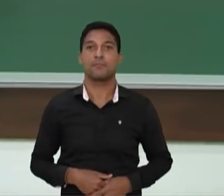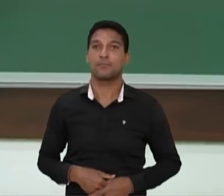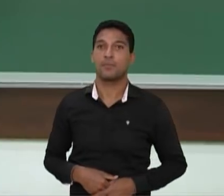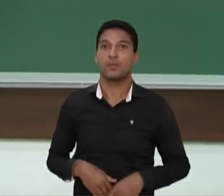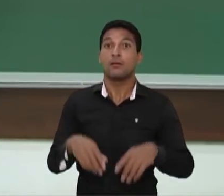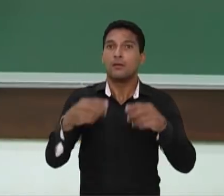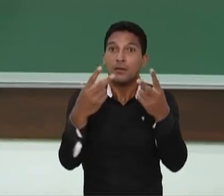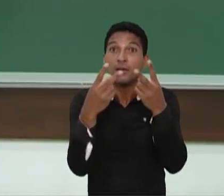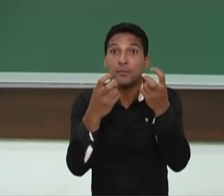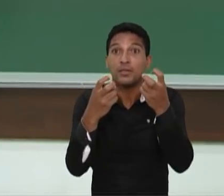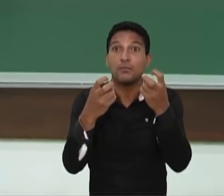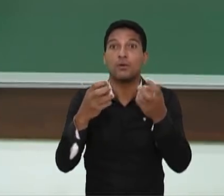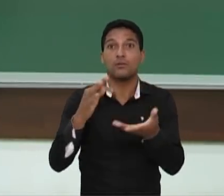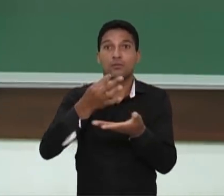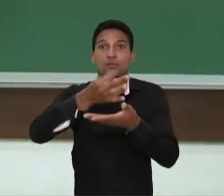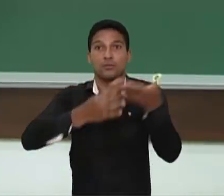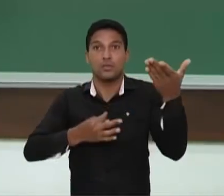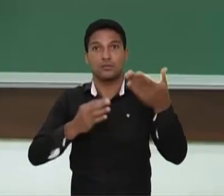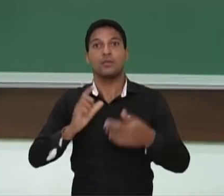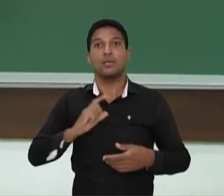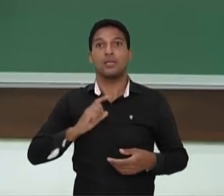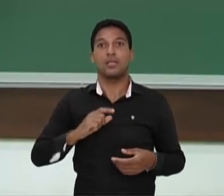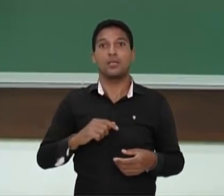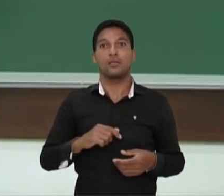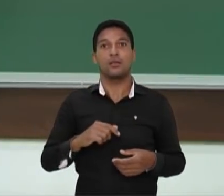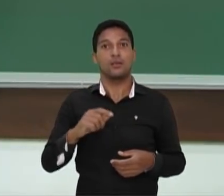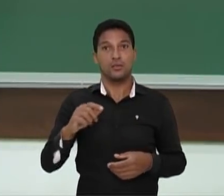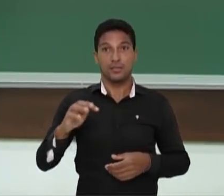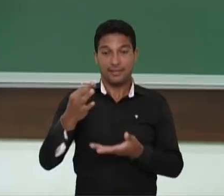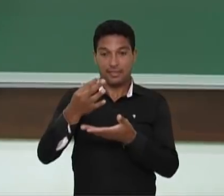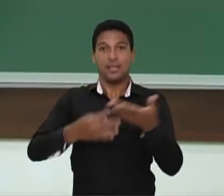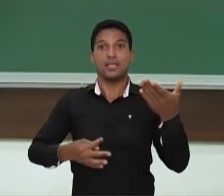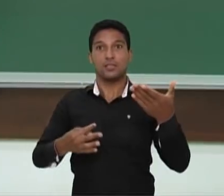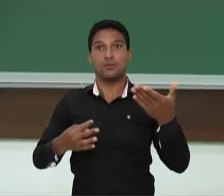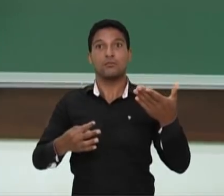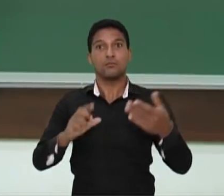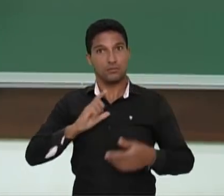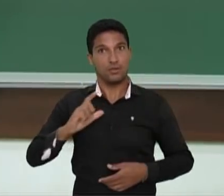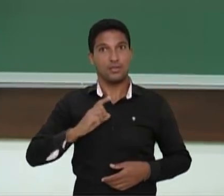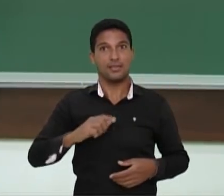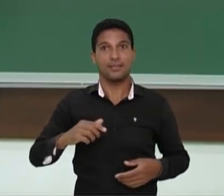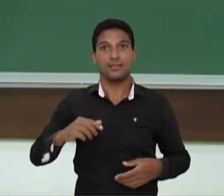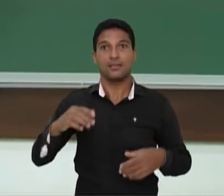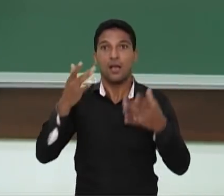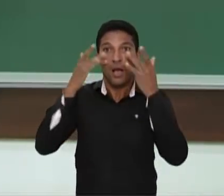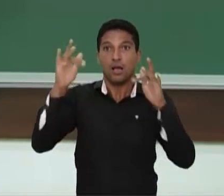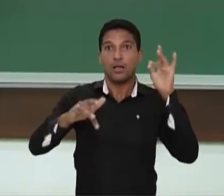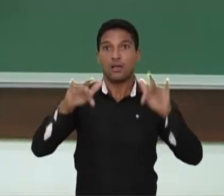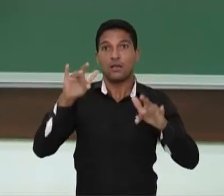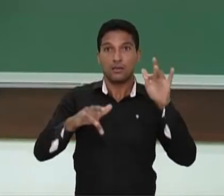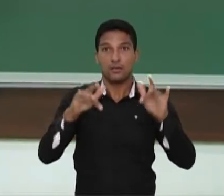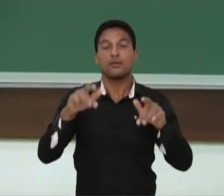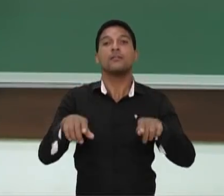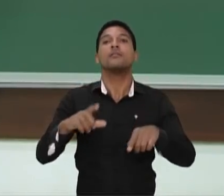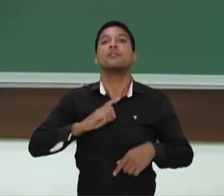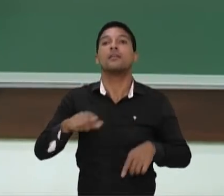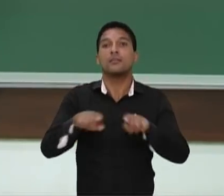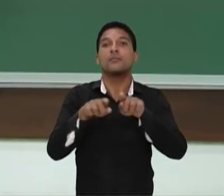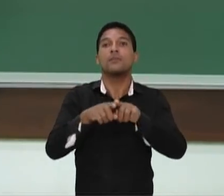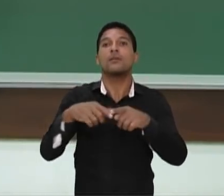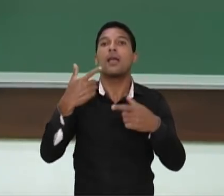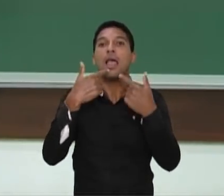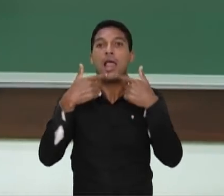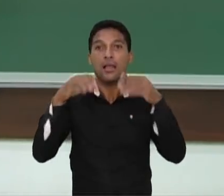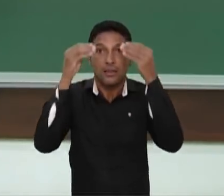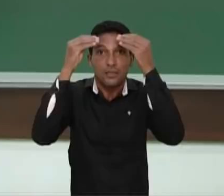Percebam que no texto a gente tem, além da questão do texto dramático, né, personagens e fala, a gente tem uma linguagem diferente, né?